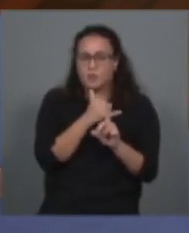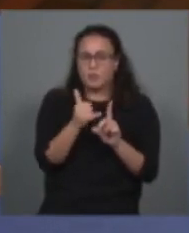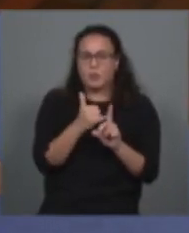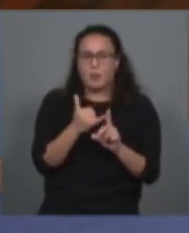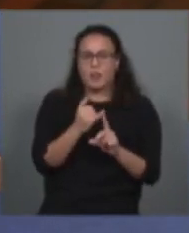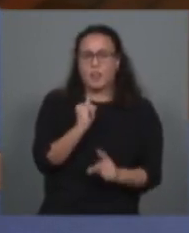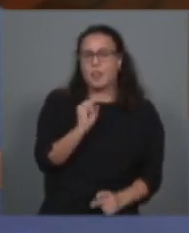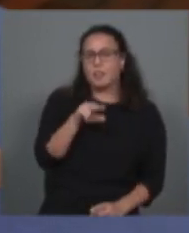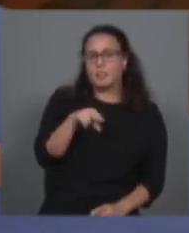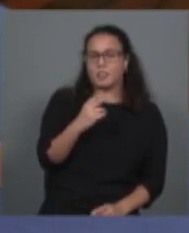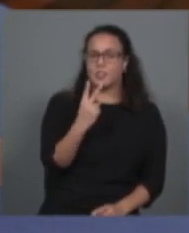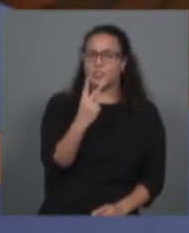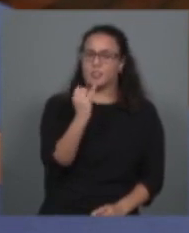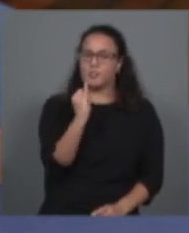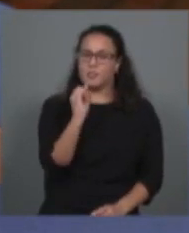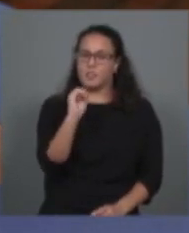invisível, mas que